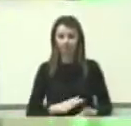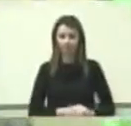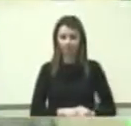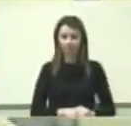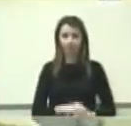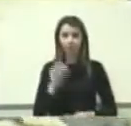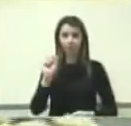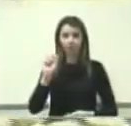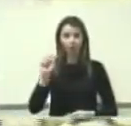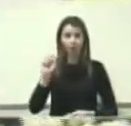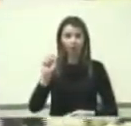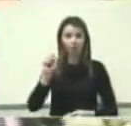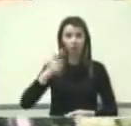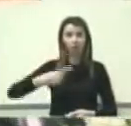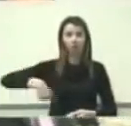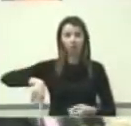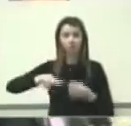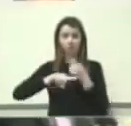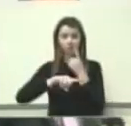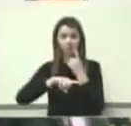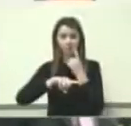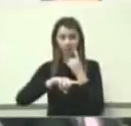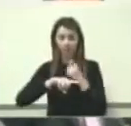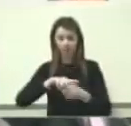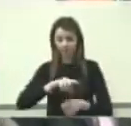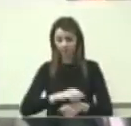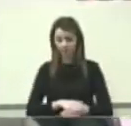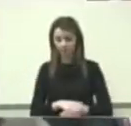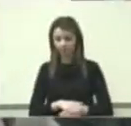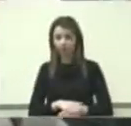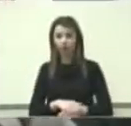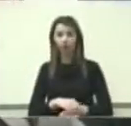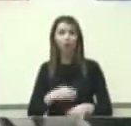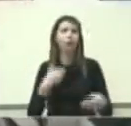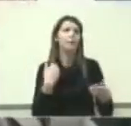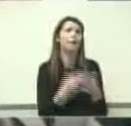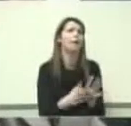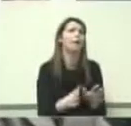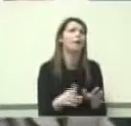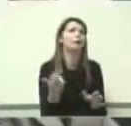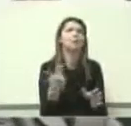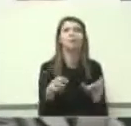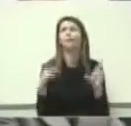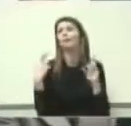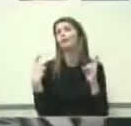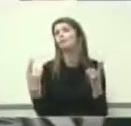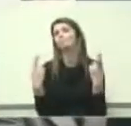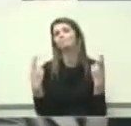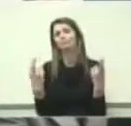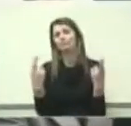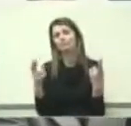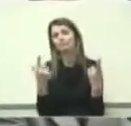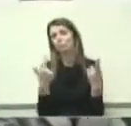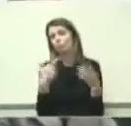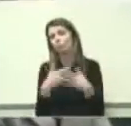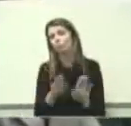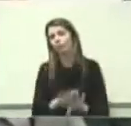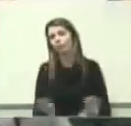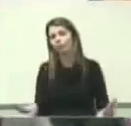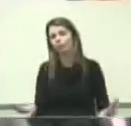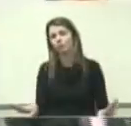texto diz que aquele que não tem nenhuma que já perdeu a esperança não tem mais nenhum vigor não tem mais força nenhuma